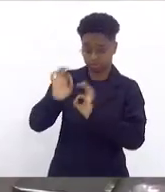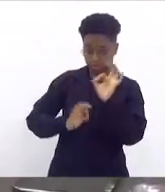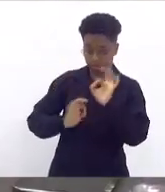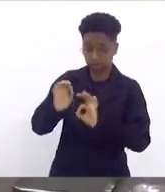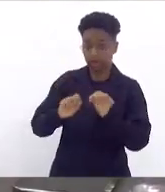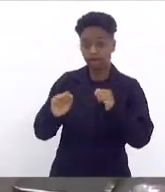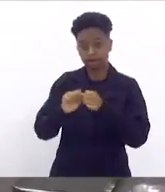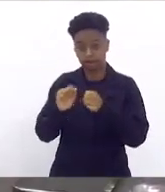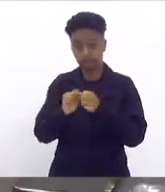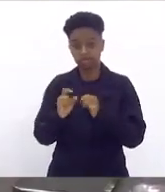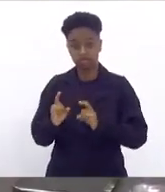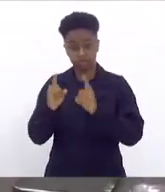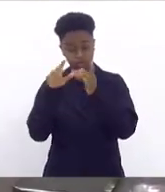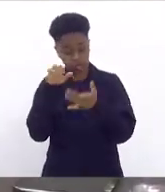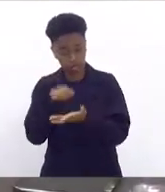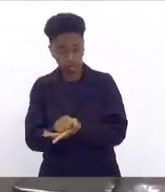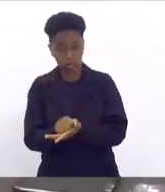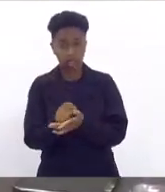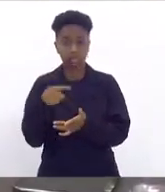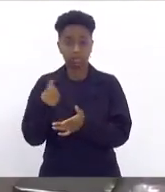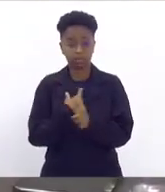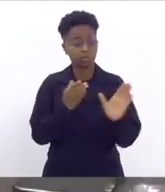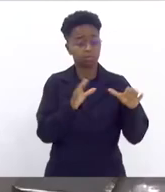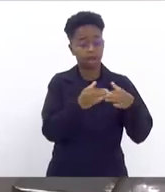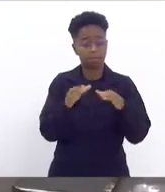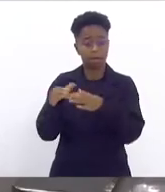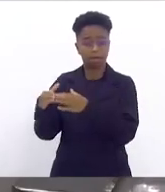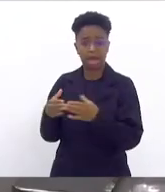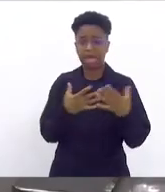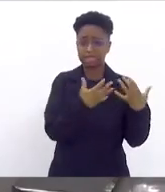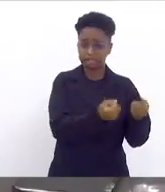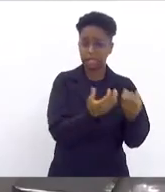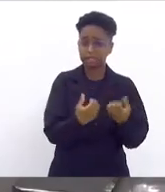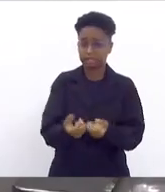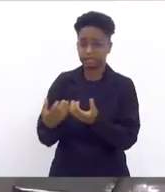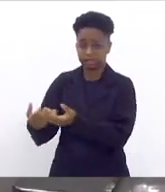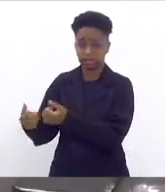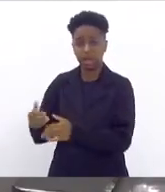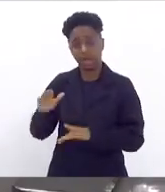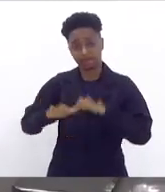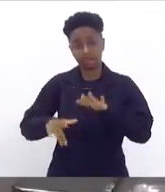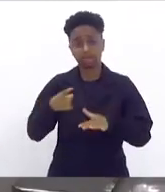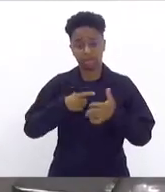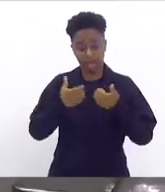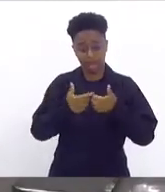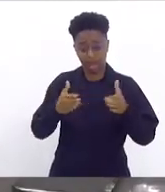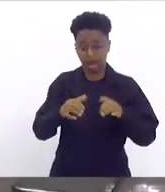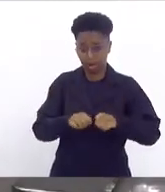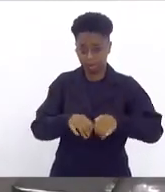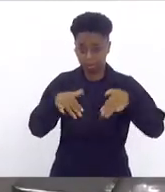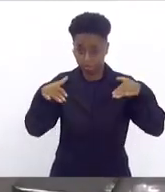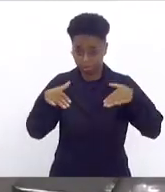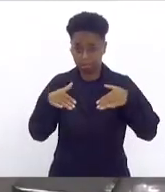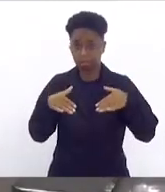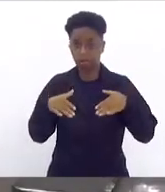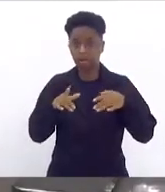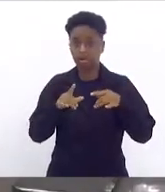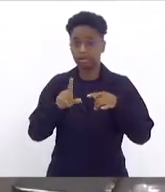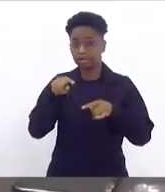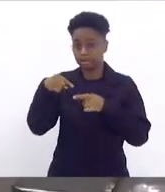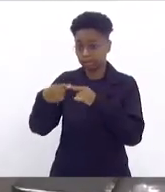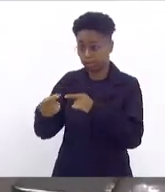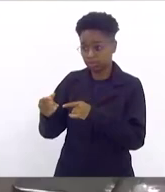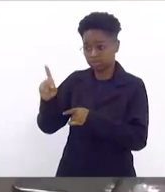o tombamento. Perfeito. Passa por todas as comissões, às vezes tem até audiência pública, eles se manifestam. Perfeito. E depois da